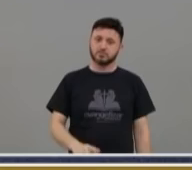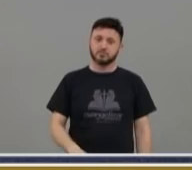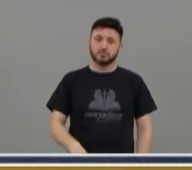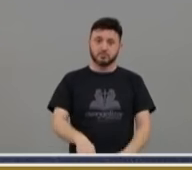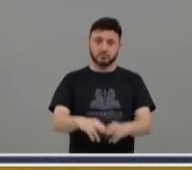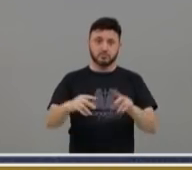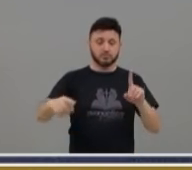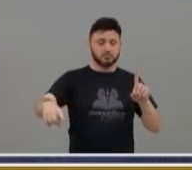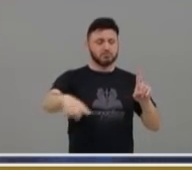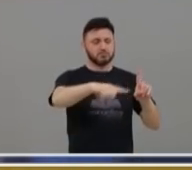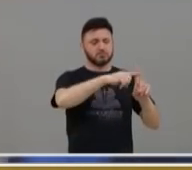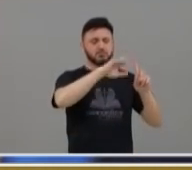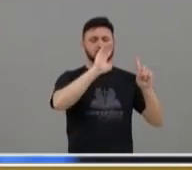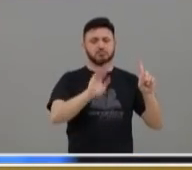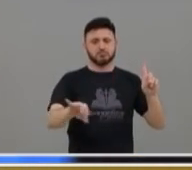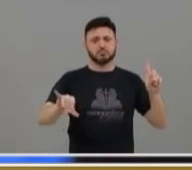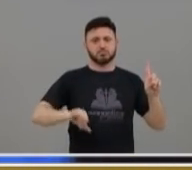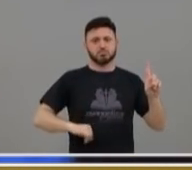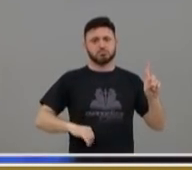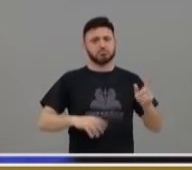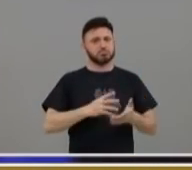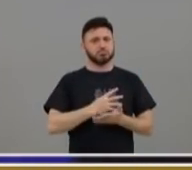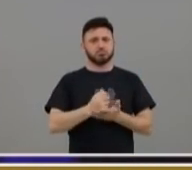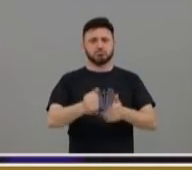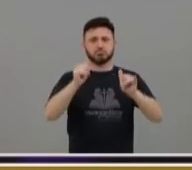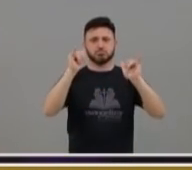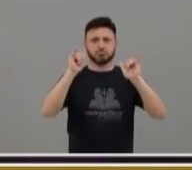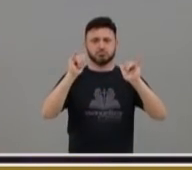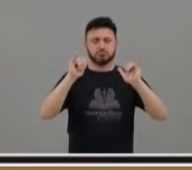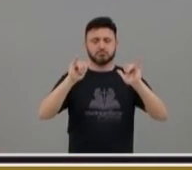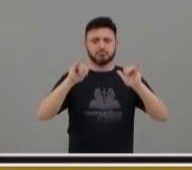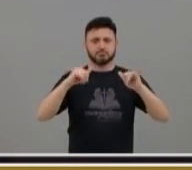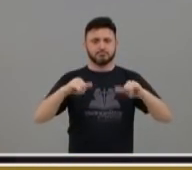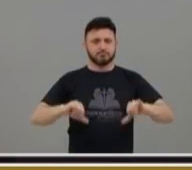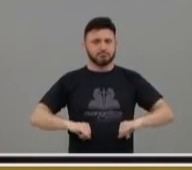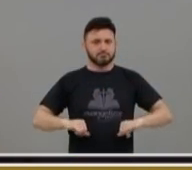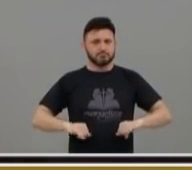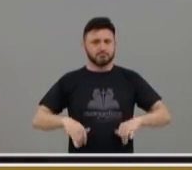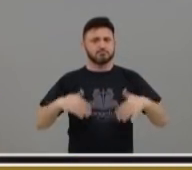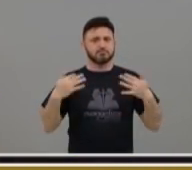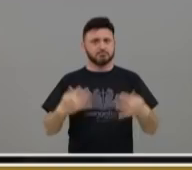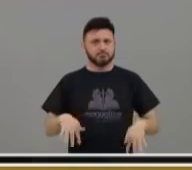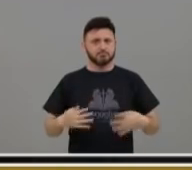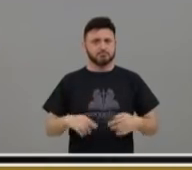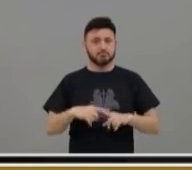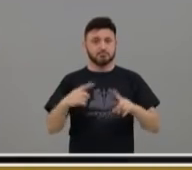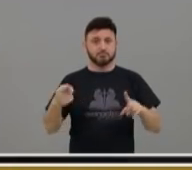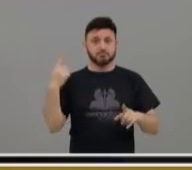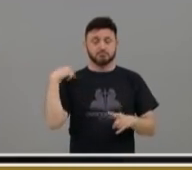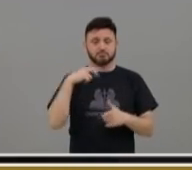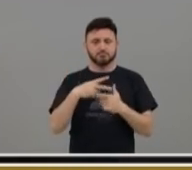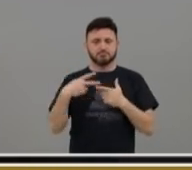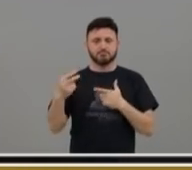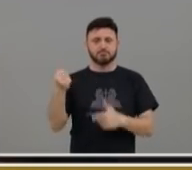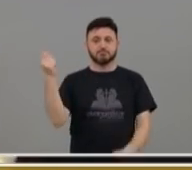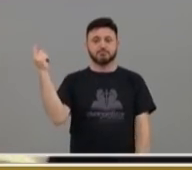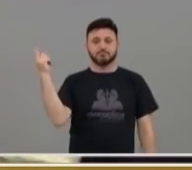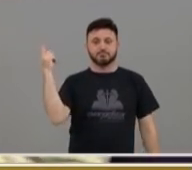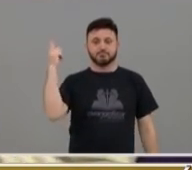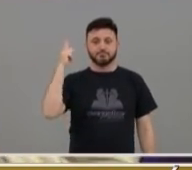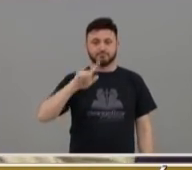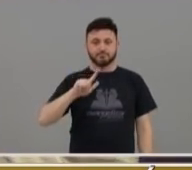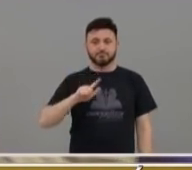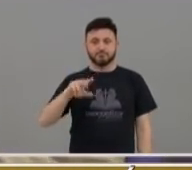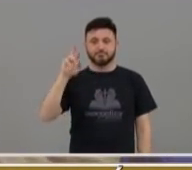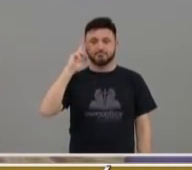cruz o sinal da misericórdia plena. Que ela nos restaure, que ela nos santifique. O Senhor